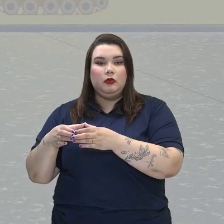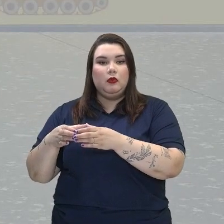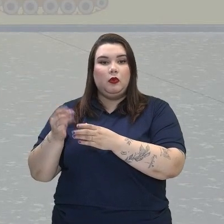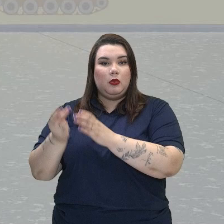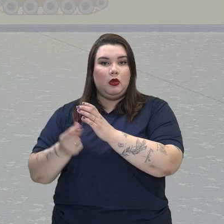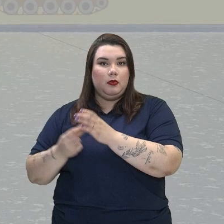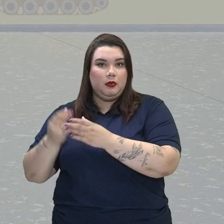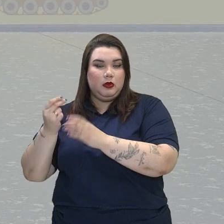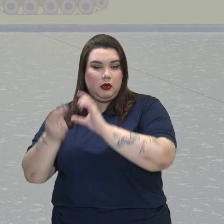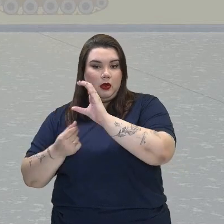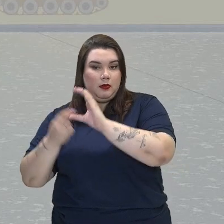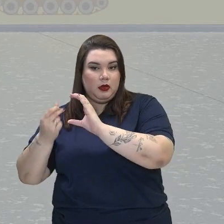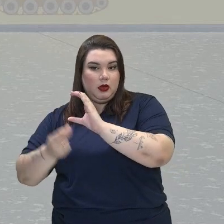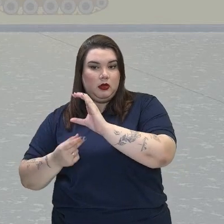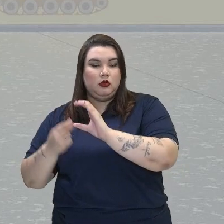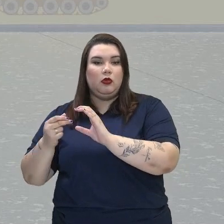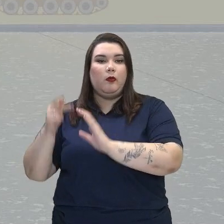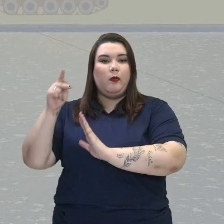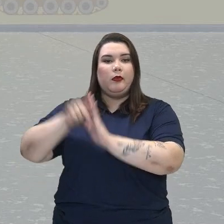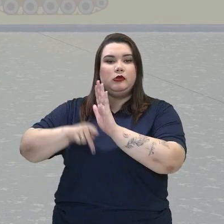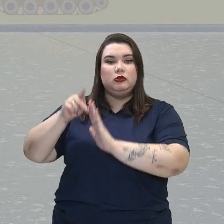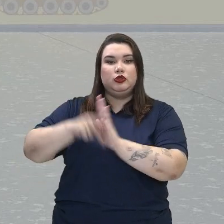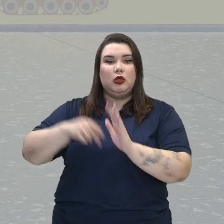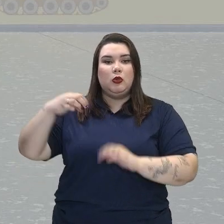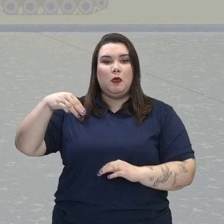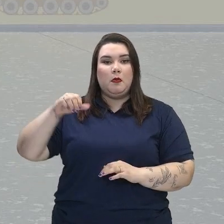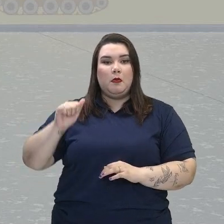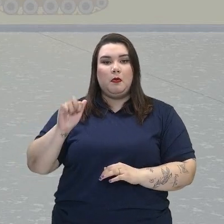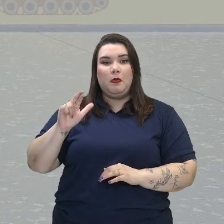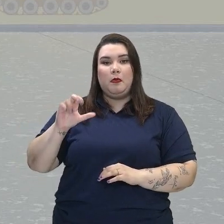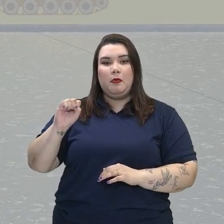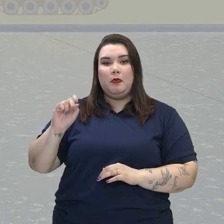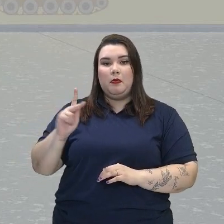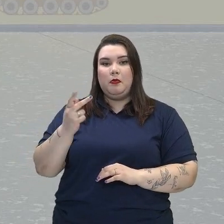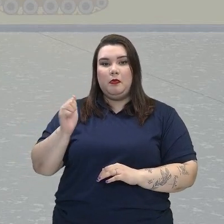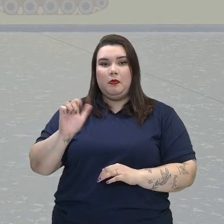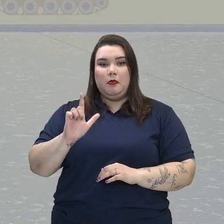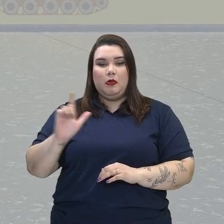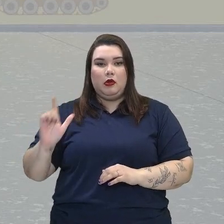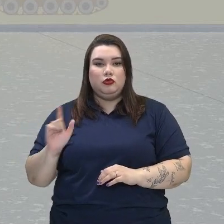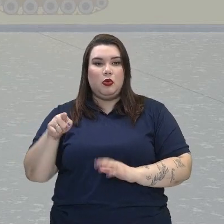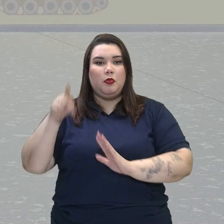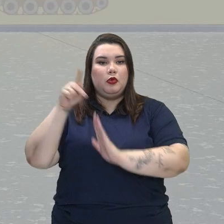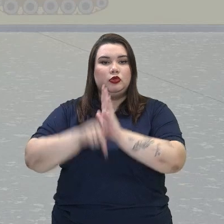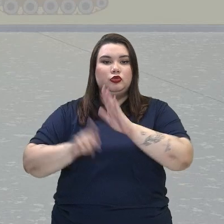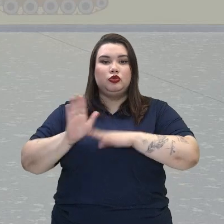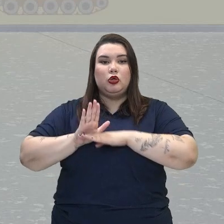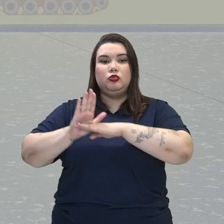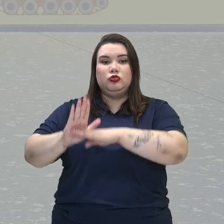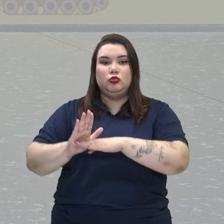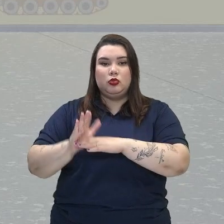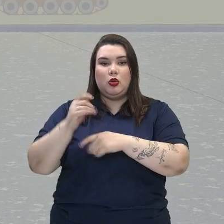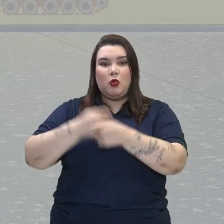que é um programa de ajuda econômica que foi lançado pelos Estados Unidos em